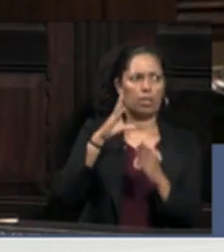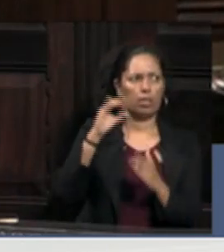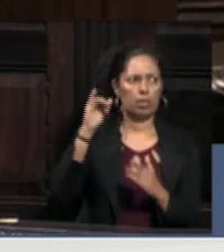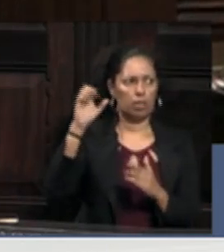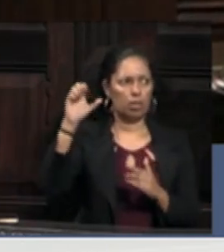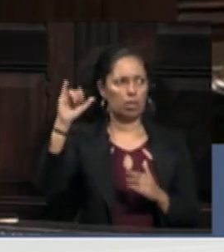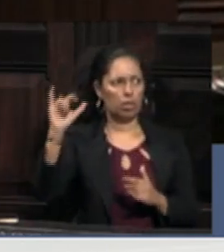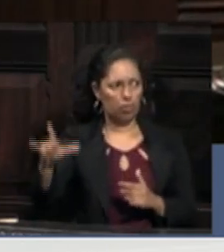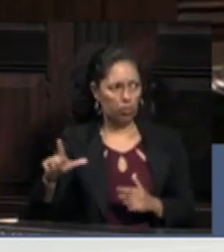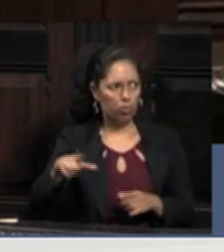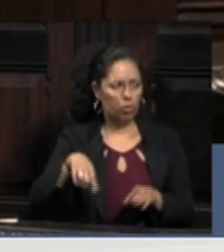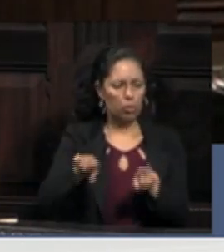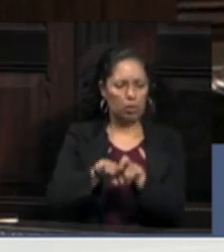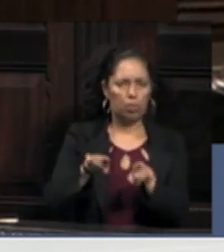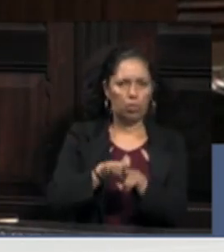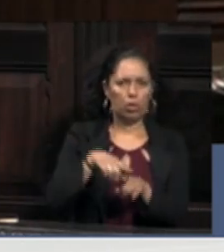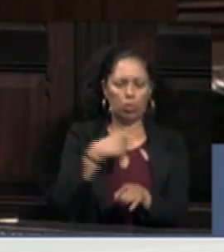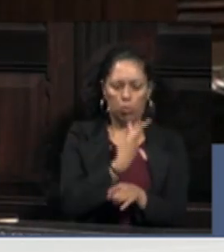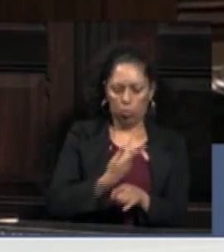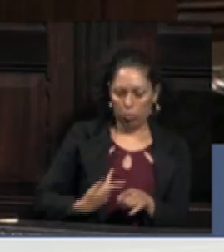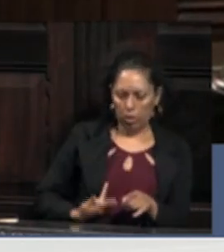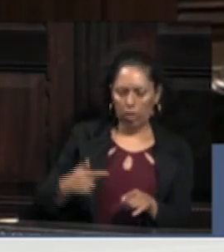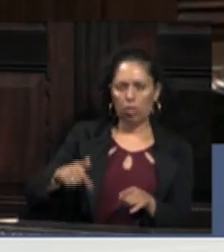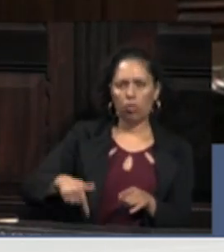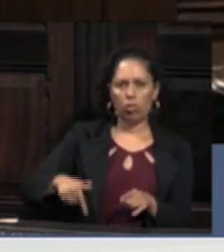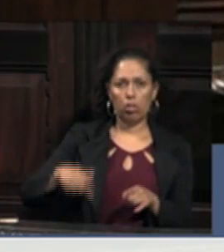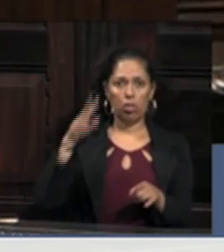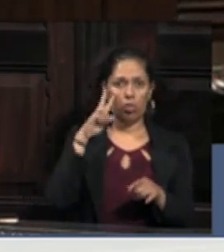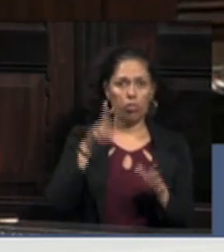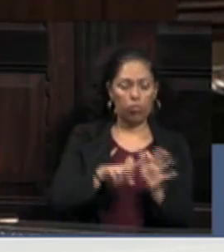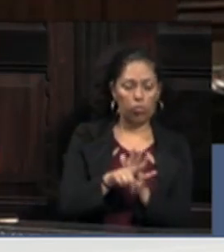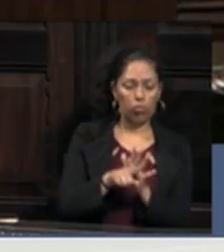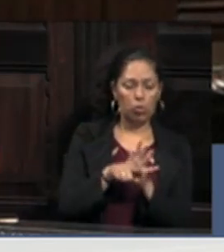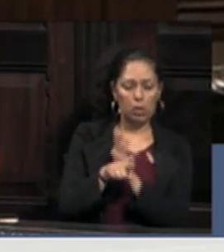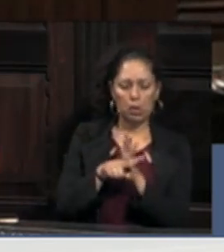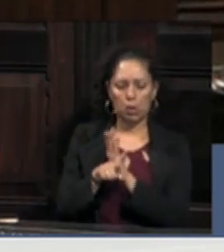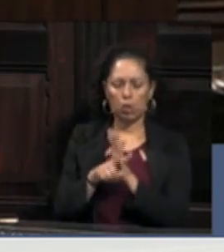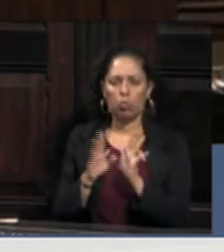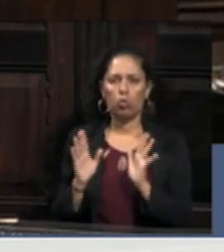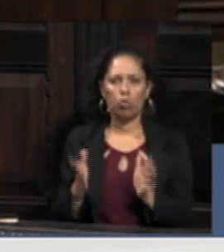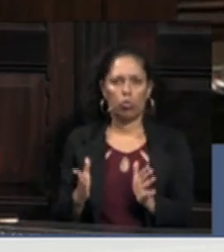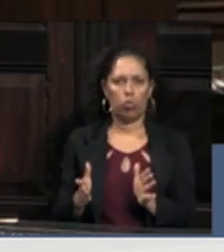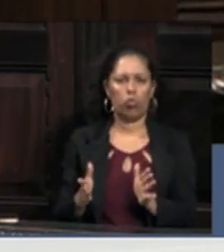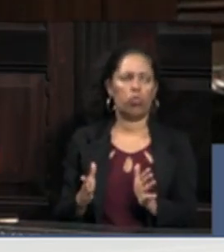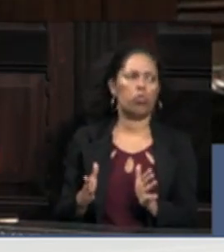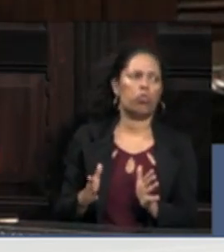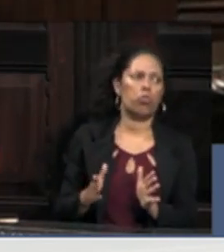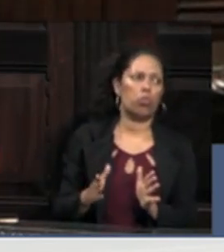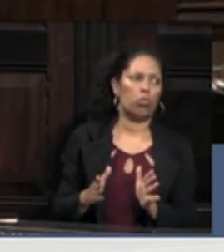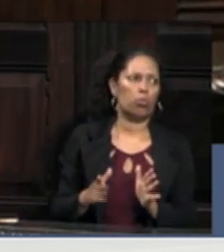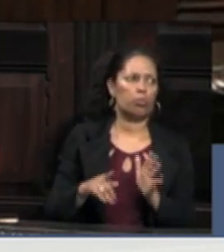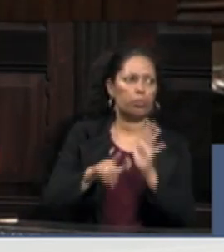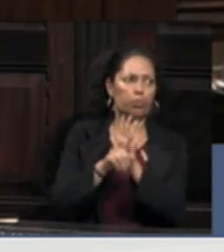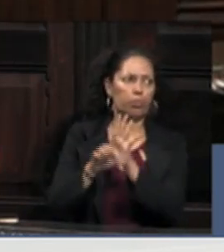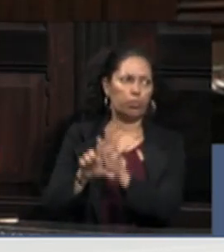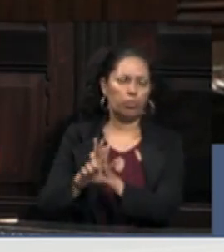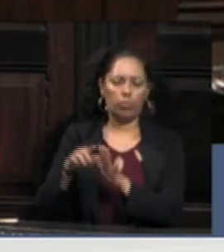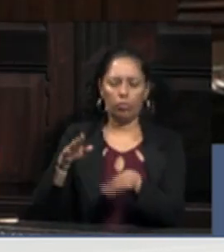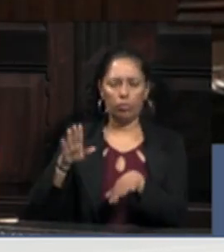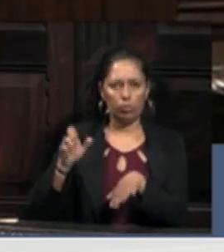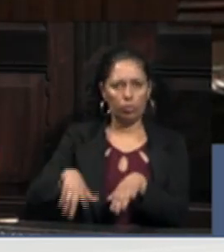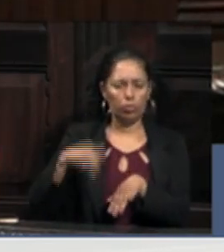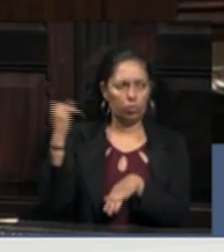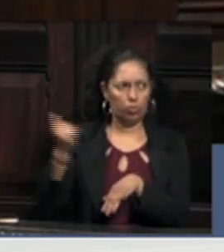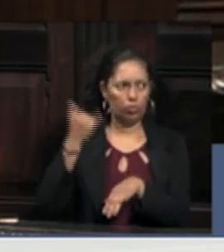Siciliano já recebeu representação da ASDUERJ sobre essa dinâmica, sobre esse projeto. É muito